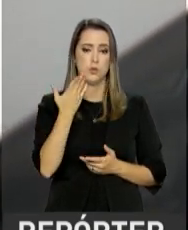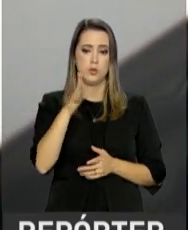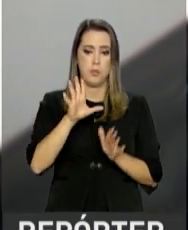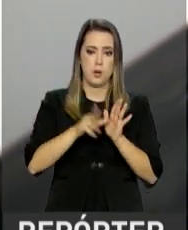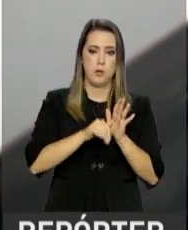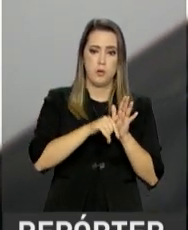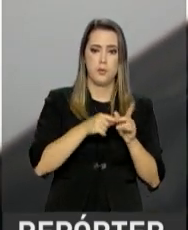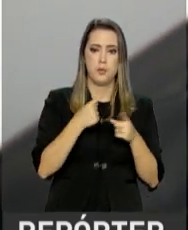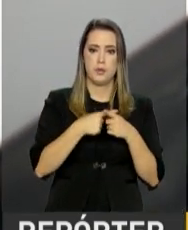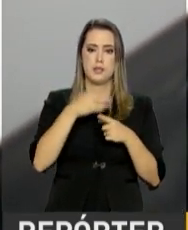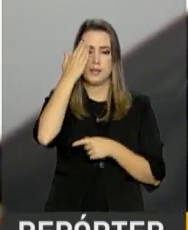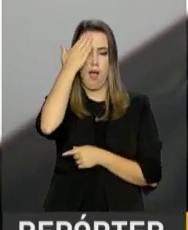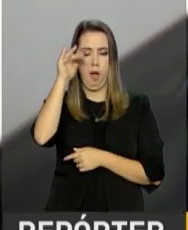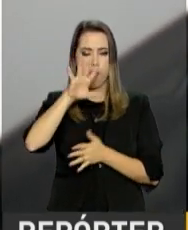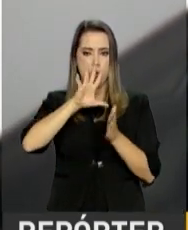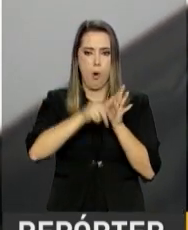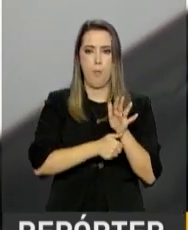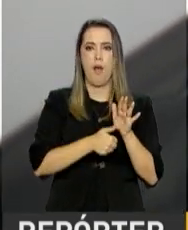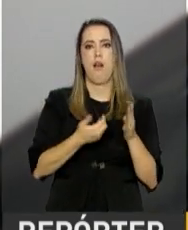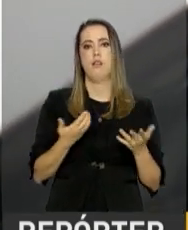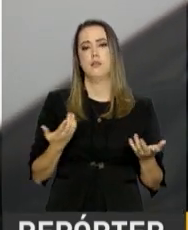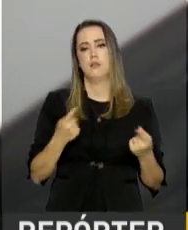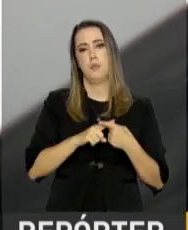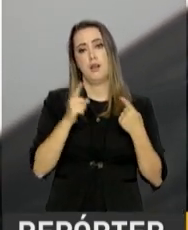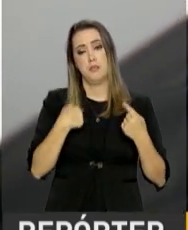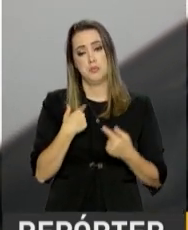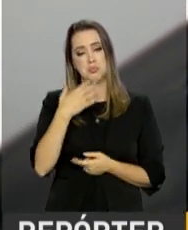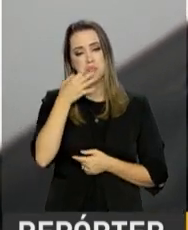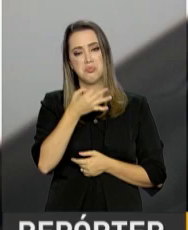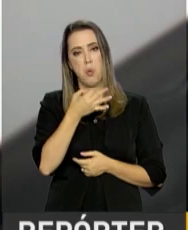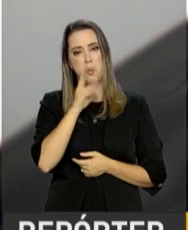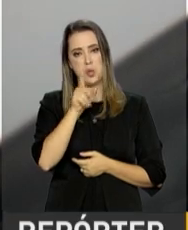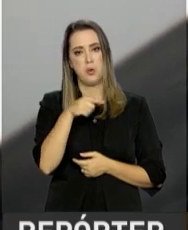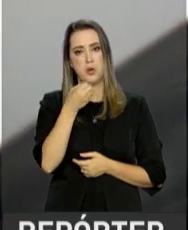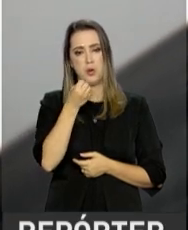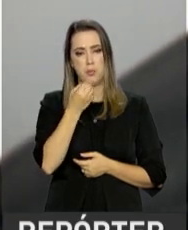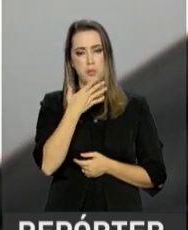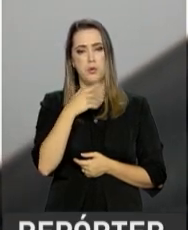eles são peritos nisso. Quando eles querem, eles buscam. Mas eu acho que dificulta bastante para eles.